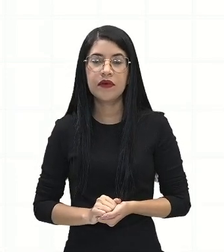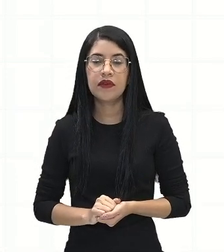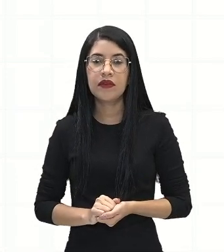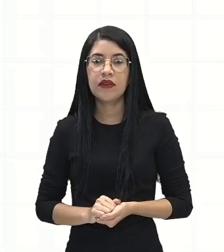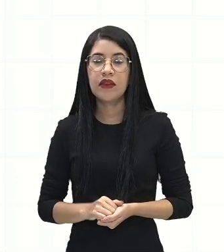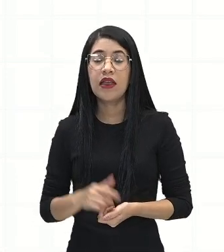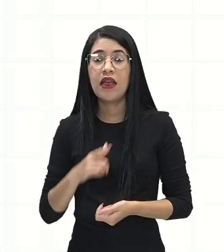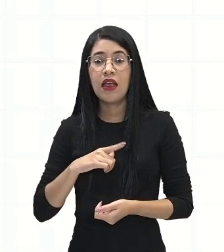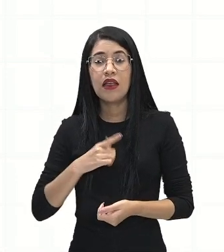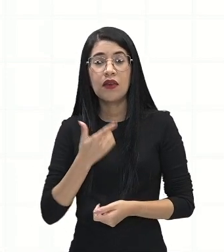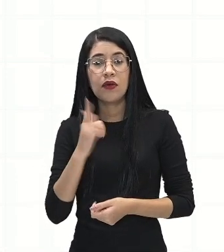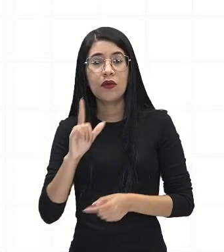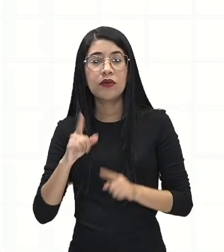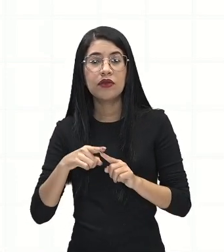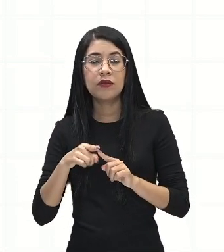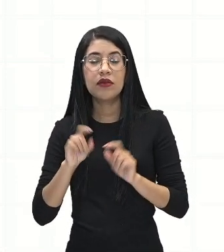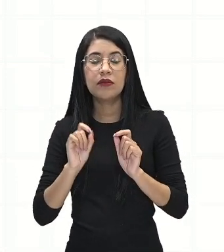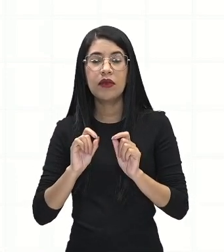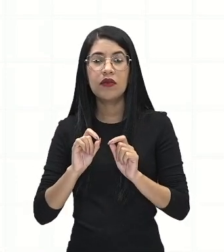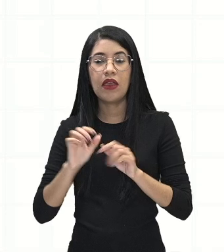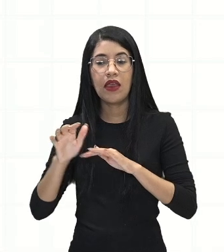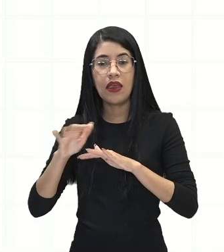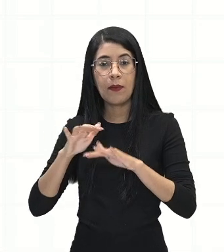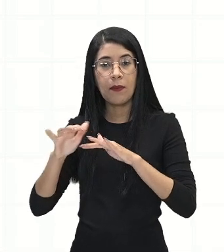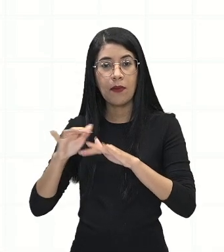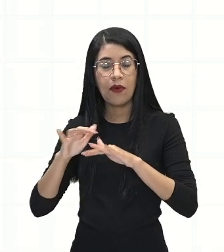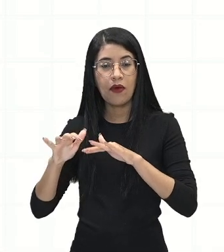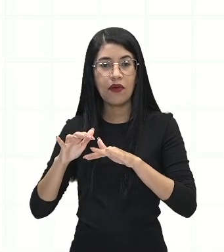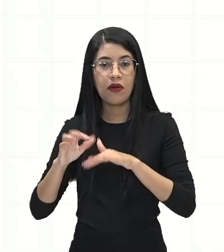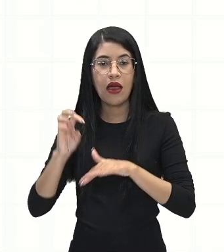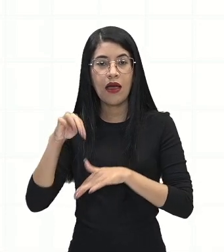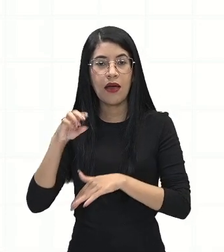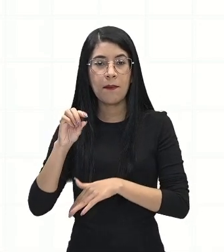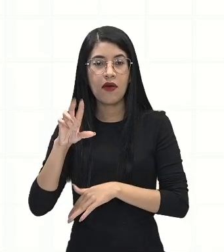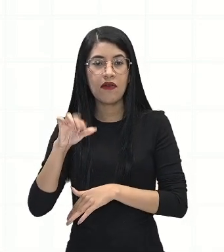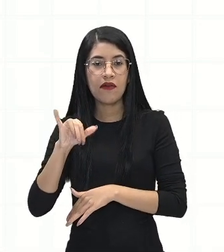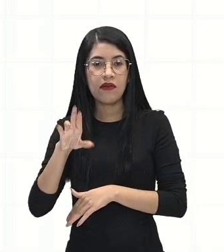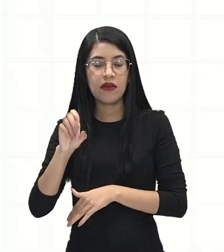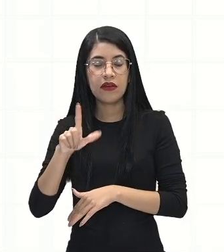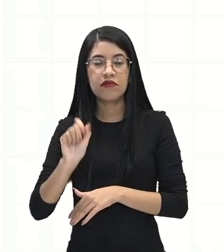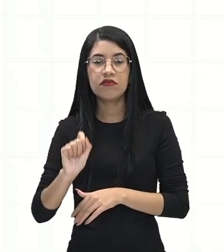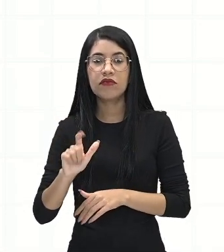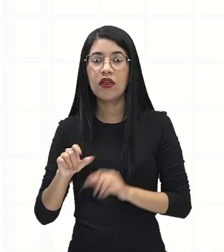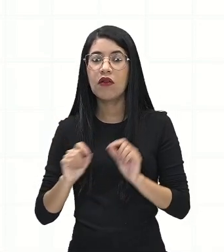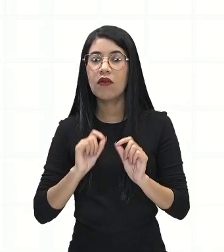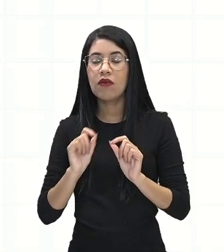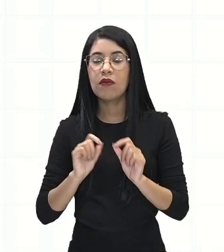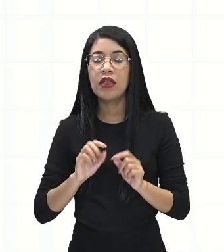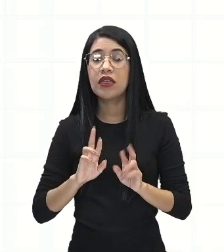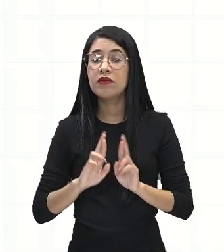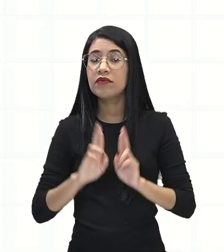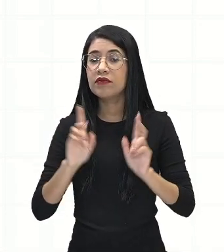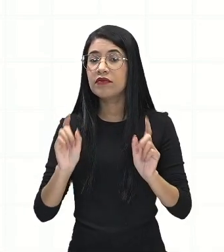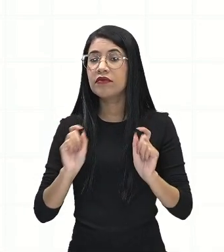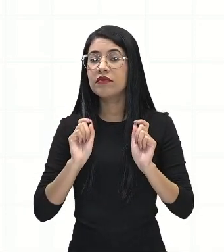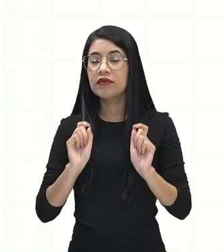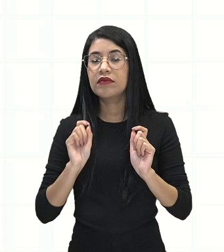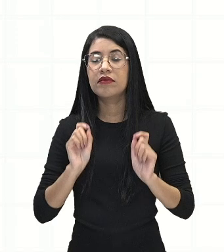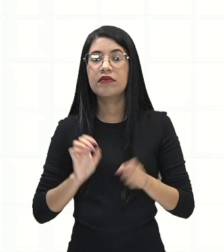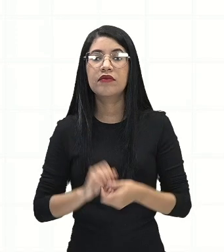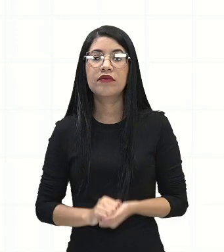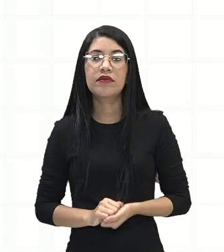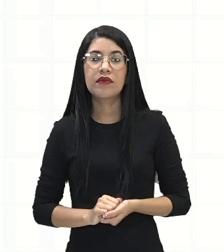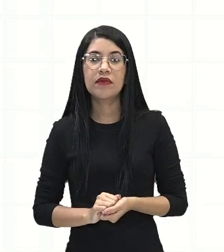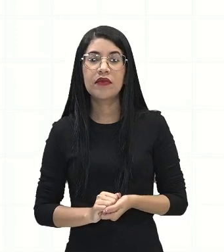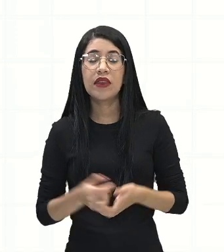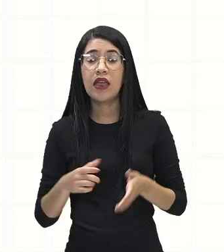roldanas fixas, a gente também vai ter as roldanas móveis. E aí a gente já observa uma mudança, olha só. Diferente